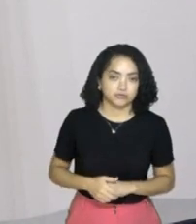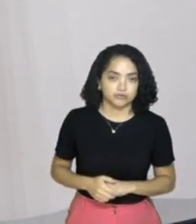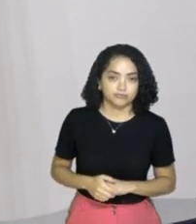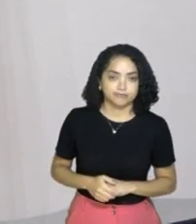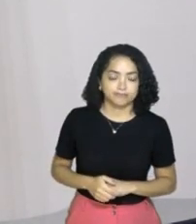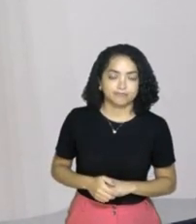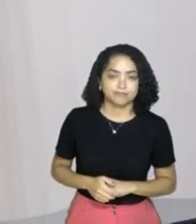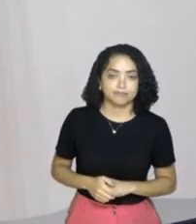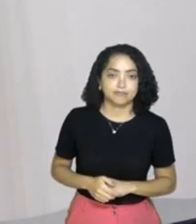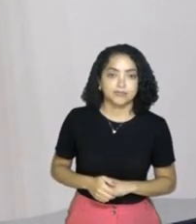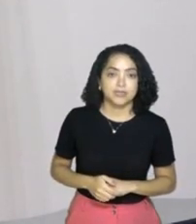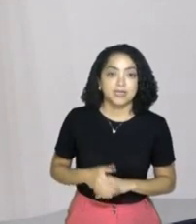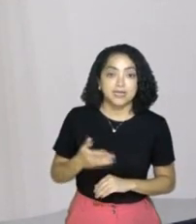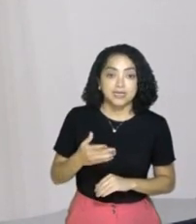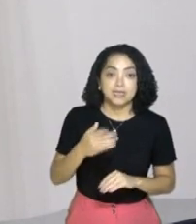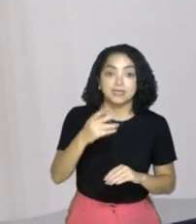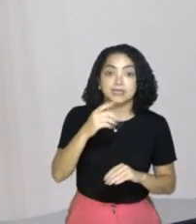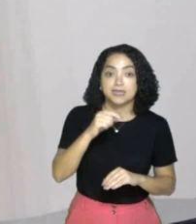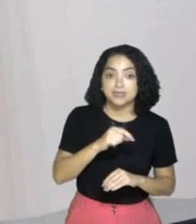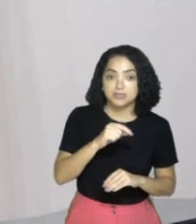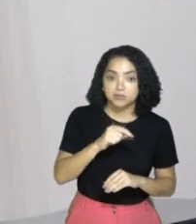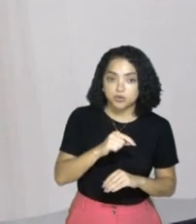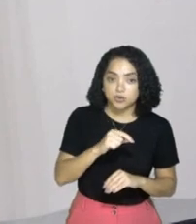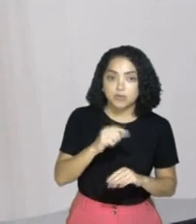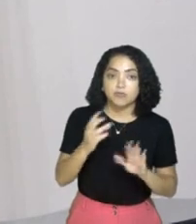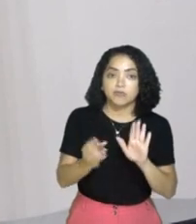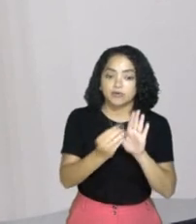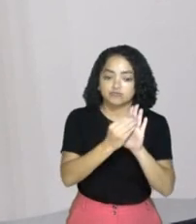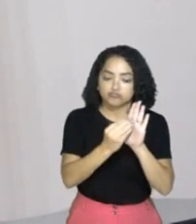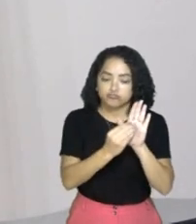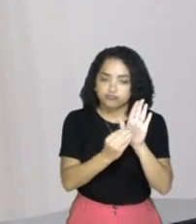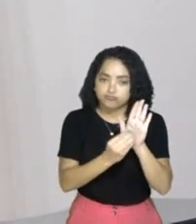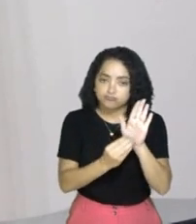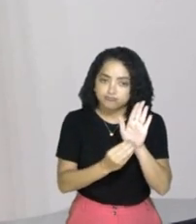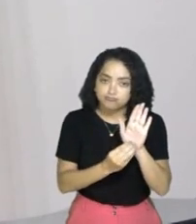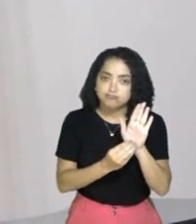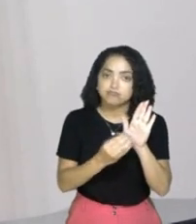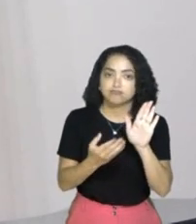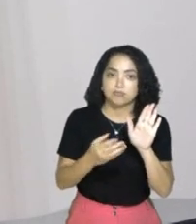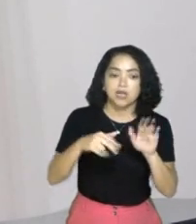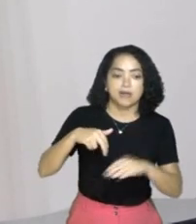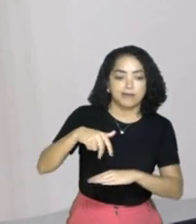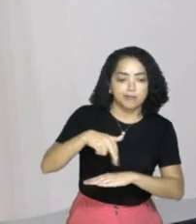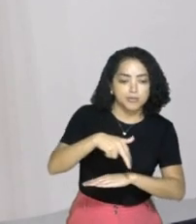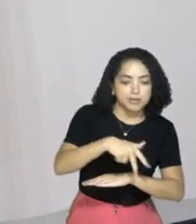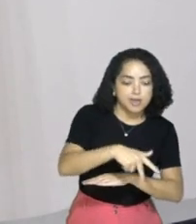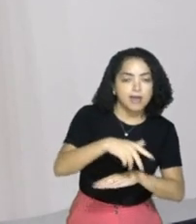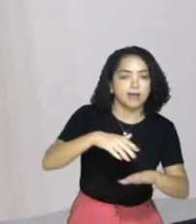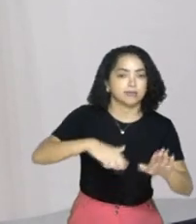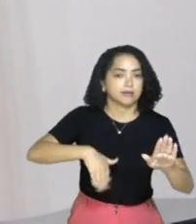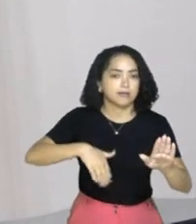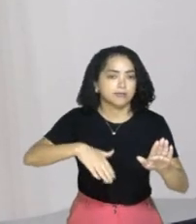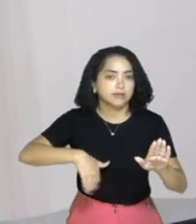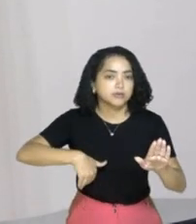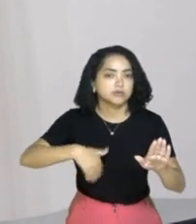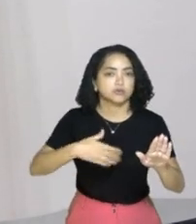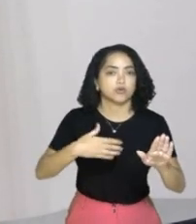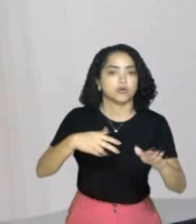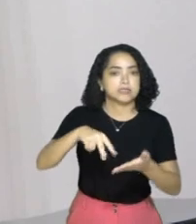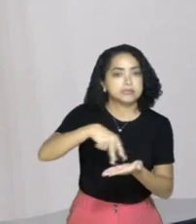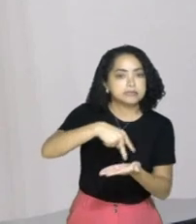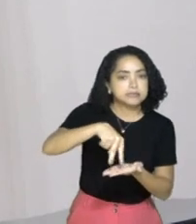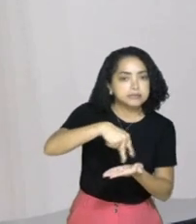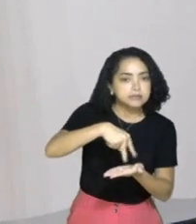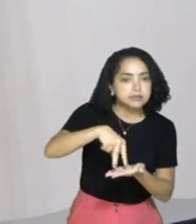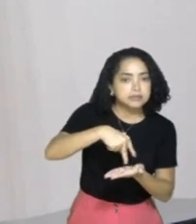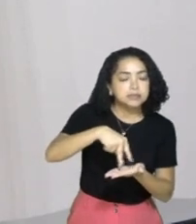É nesse programa poderão ser incluídas atividades como caminhadas natações dança e yoga